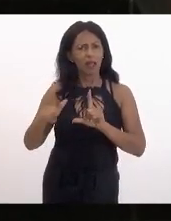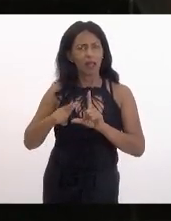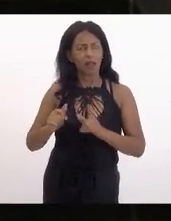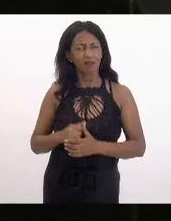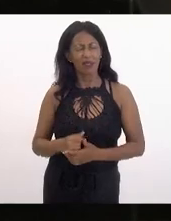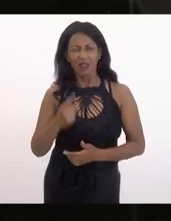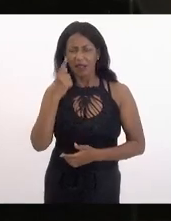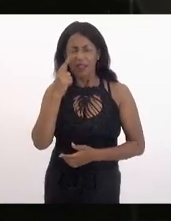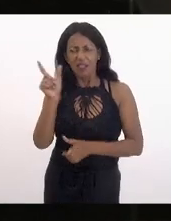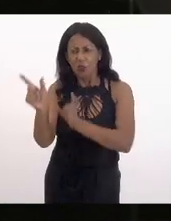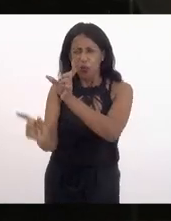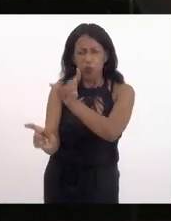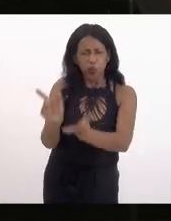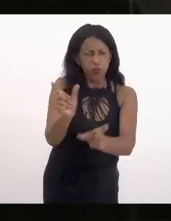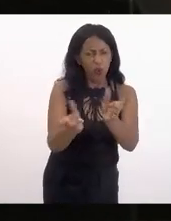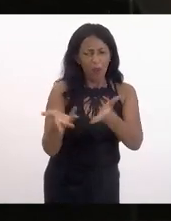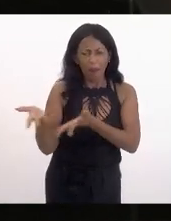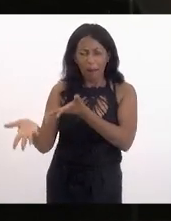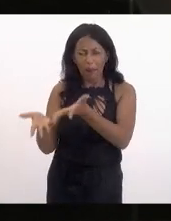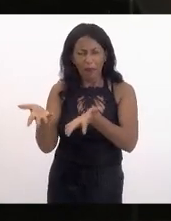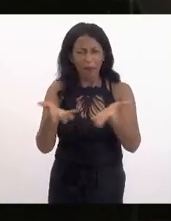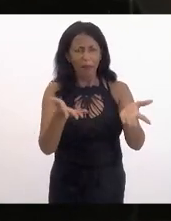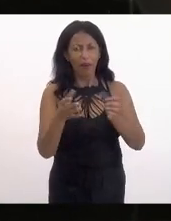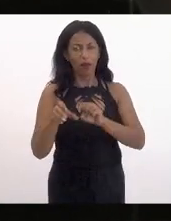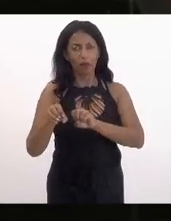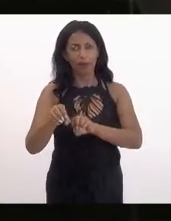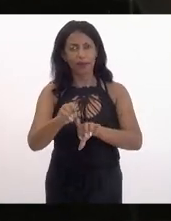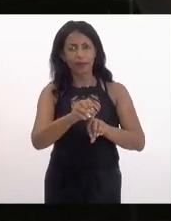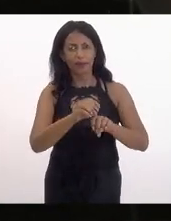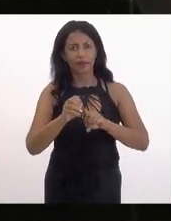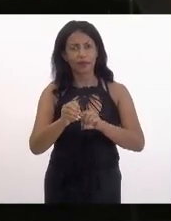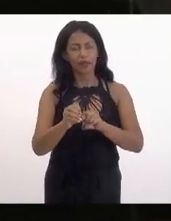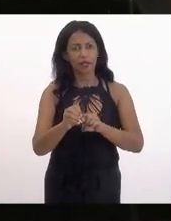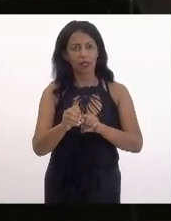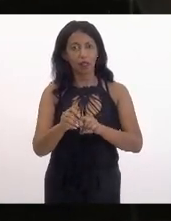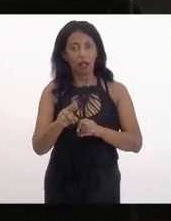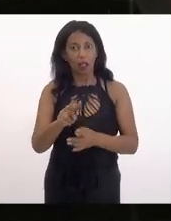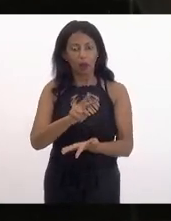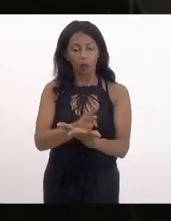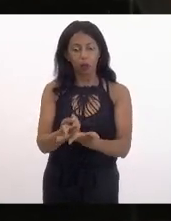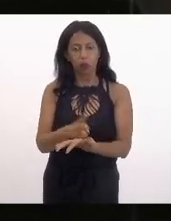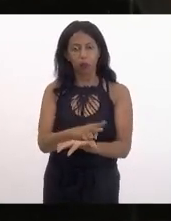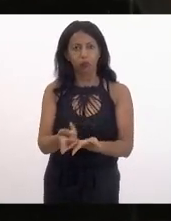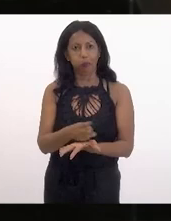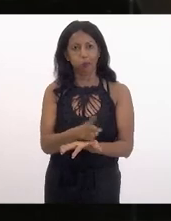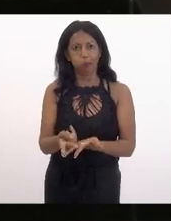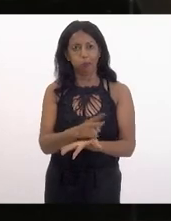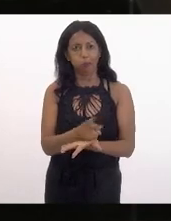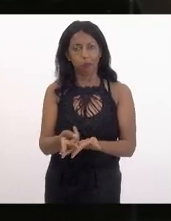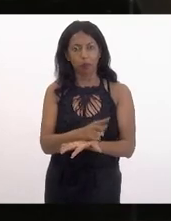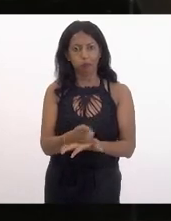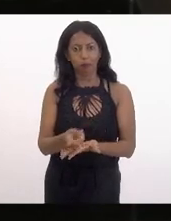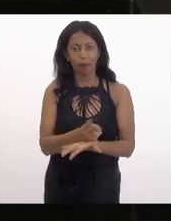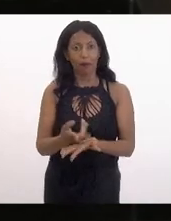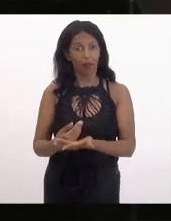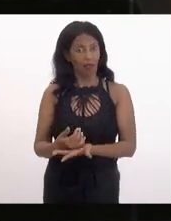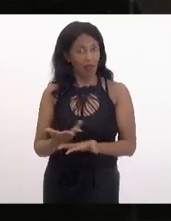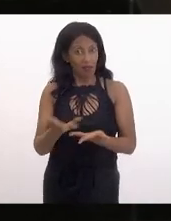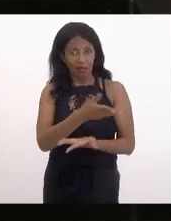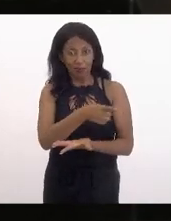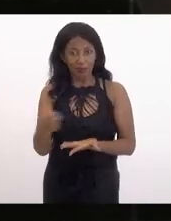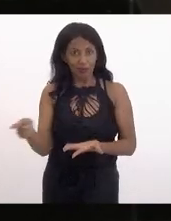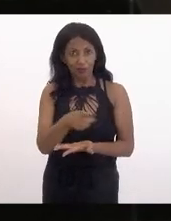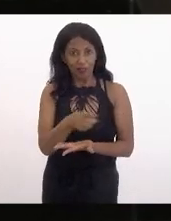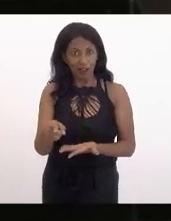imagino esses homens se dedicaram a educação devem estar se removendo na Copa e não só Rui